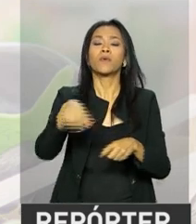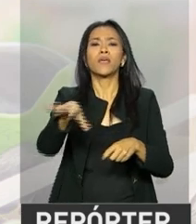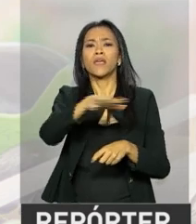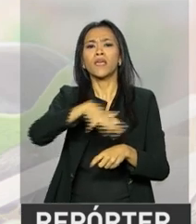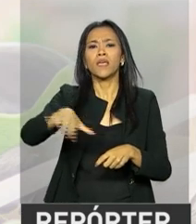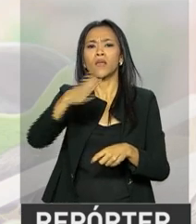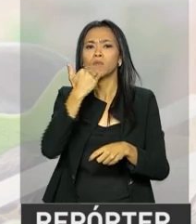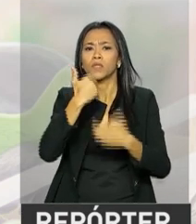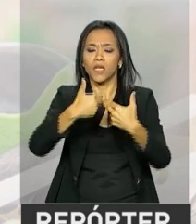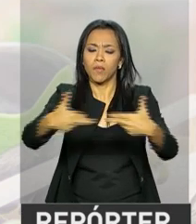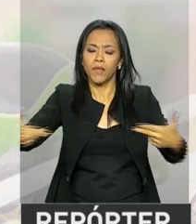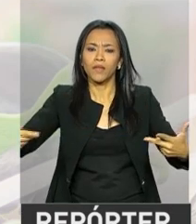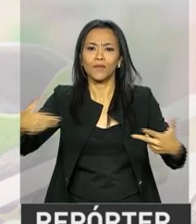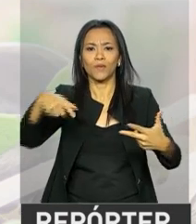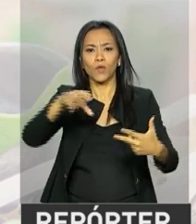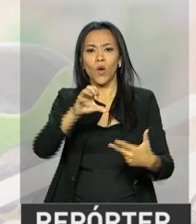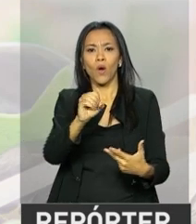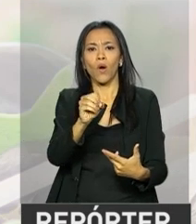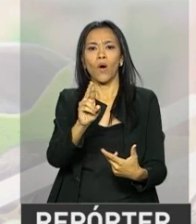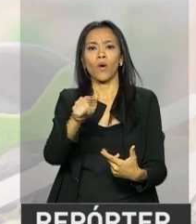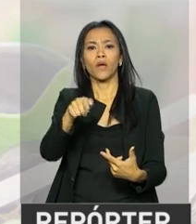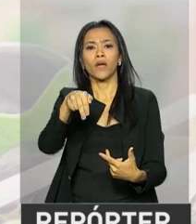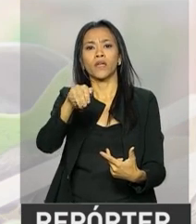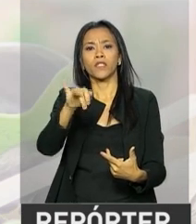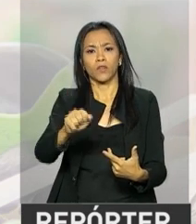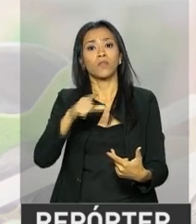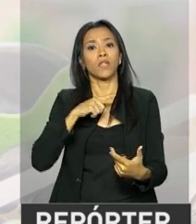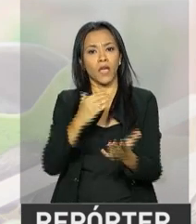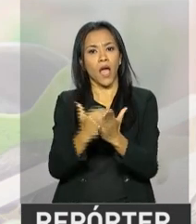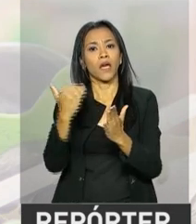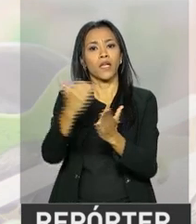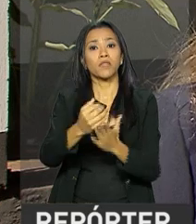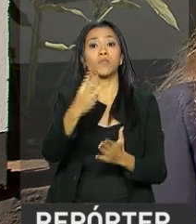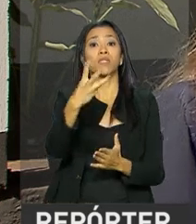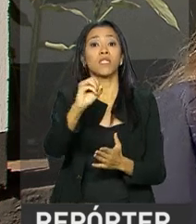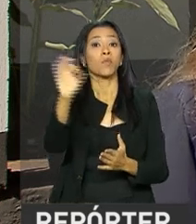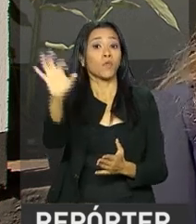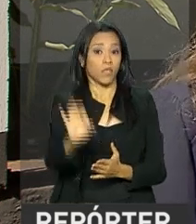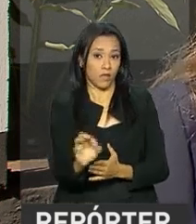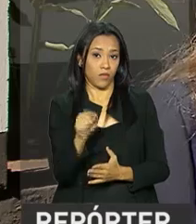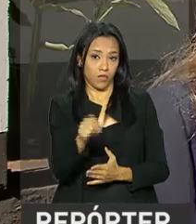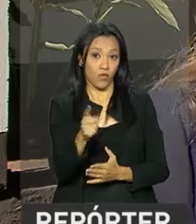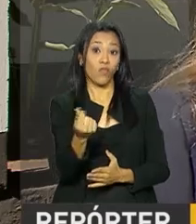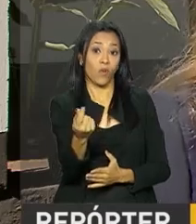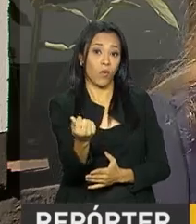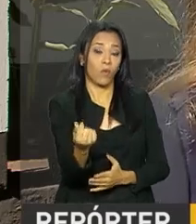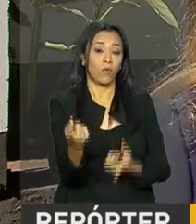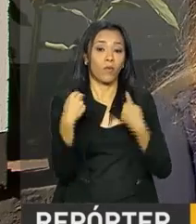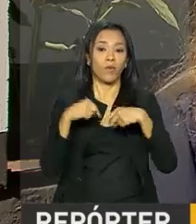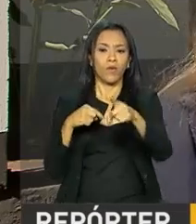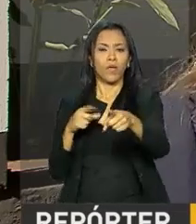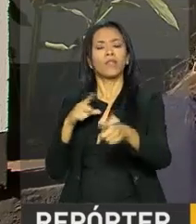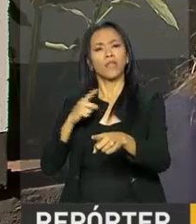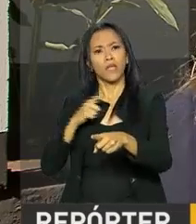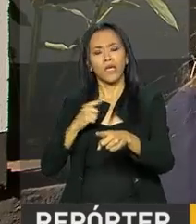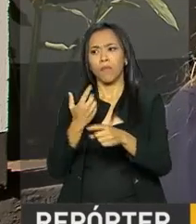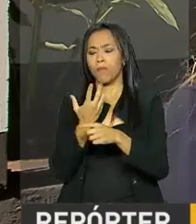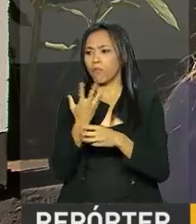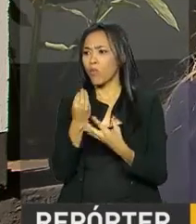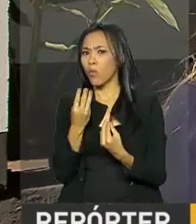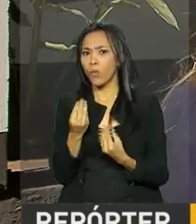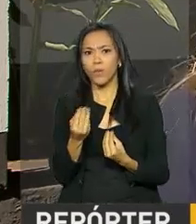orgânicos podem ter um acréscimo de até 30% em seu valor a gente tem visto um aumento muito grande de pessoas e